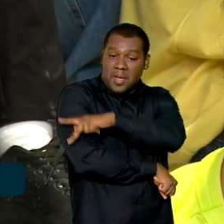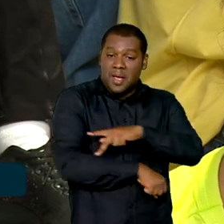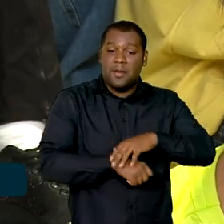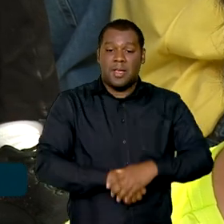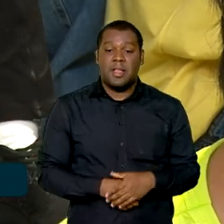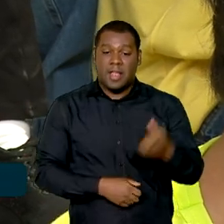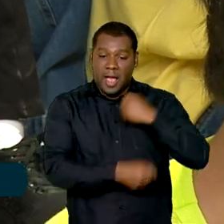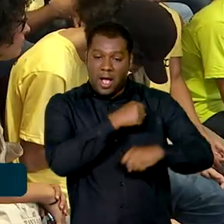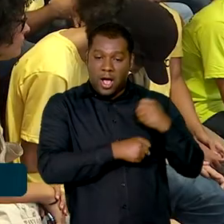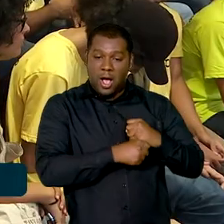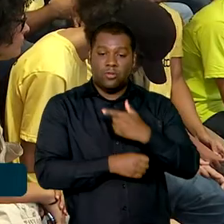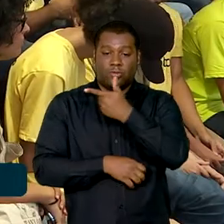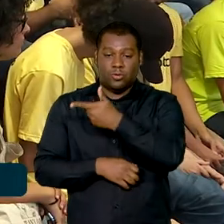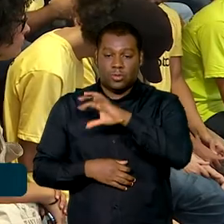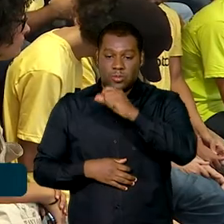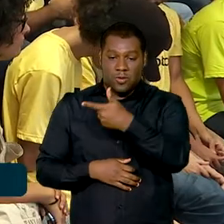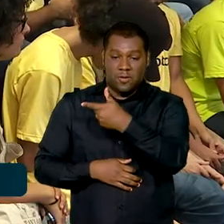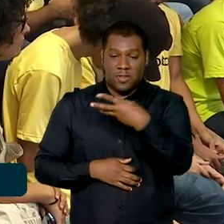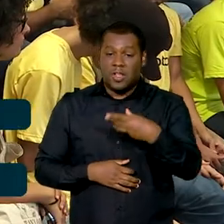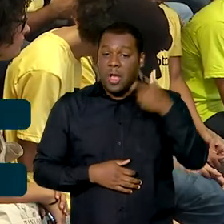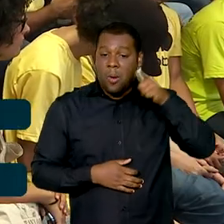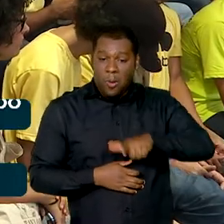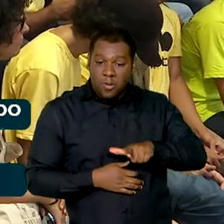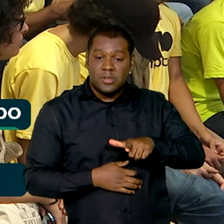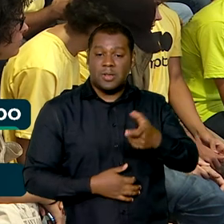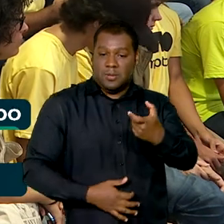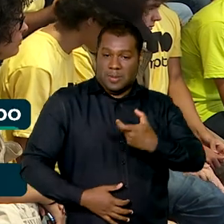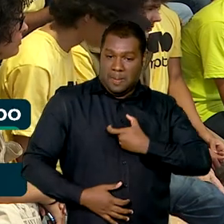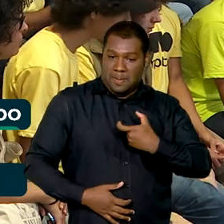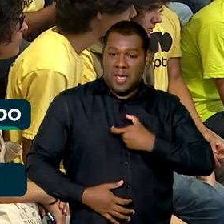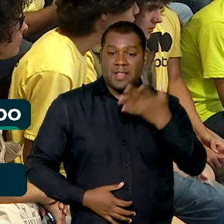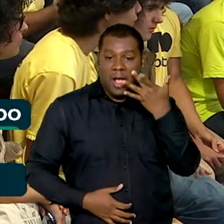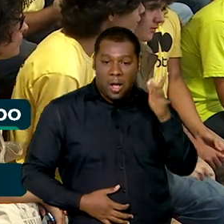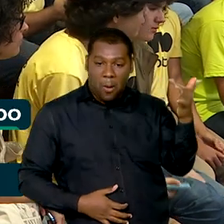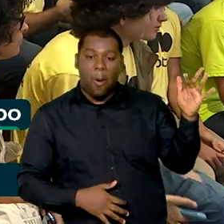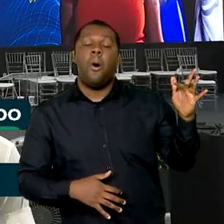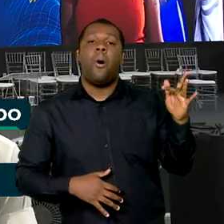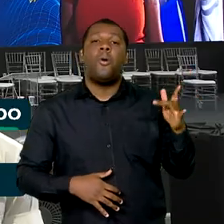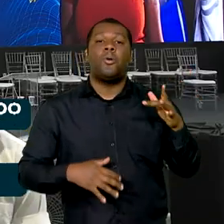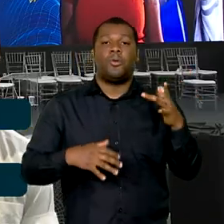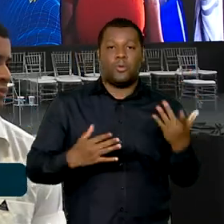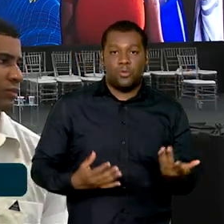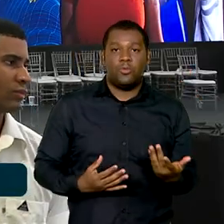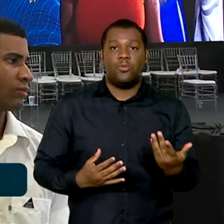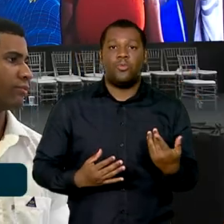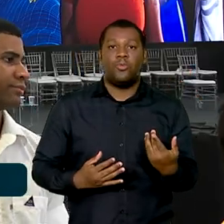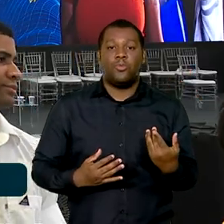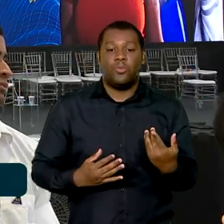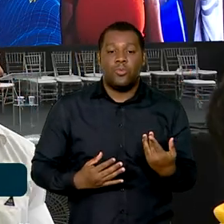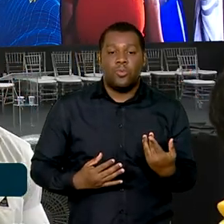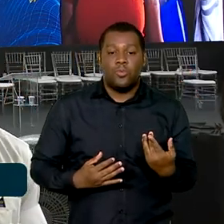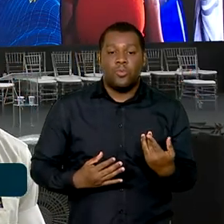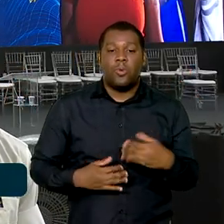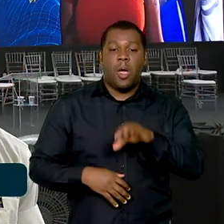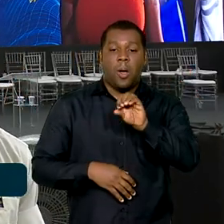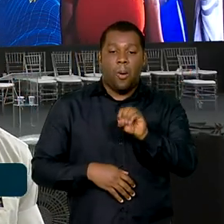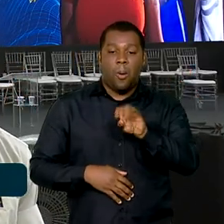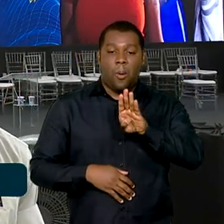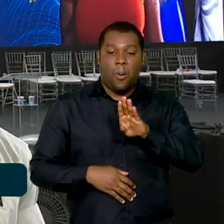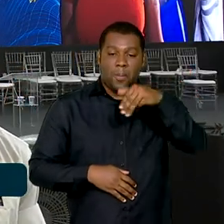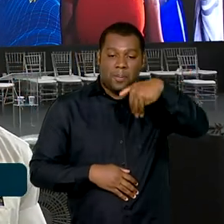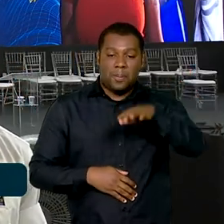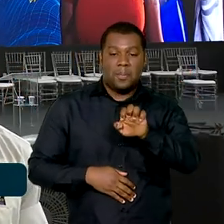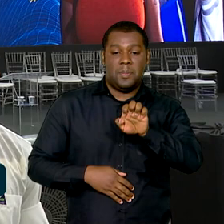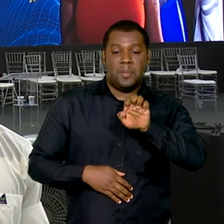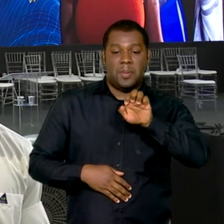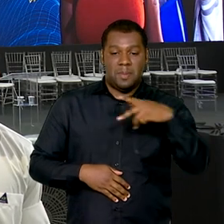ano passado uma medalha de ouro na Olimpíada Brasileira de Matemática das Escolas Públicas. Matemática é algo